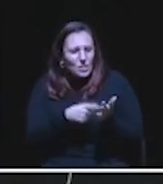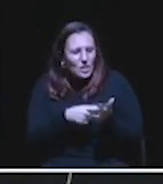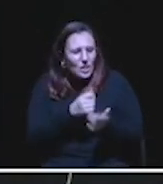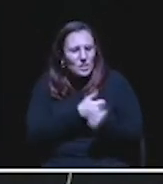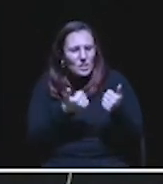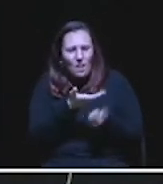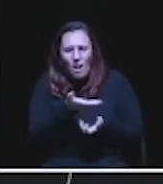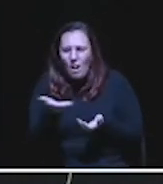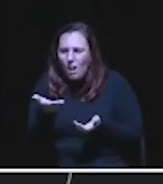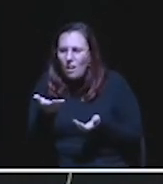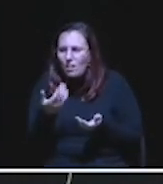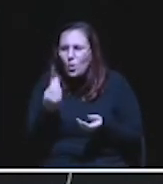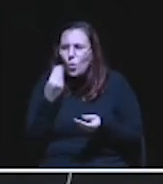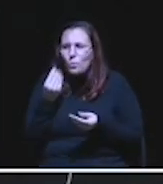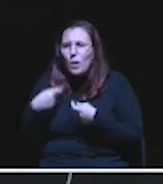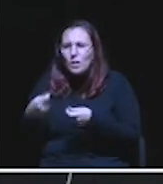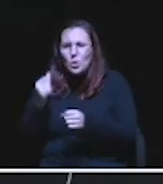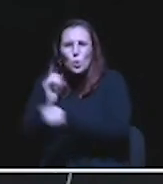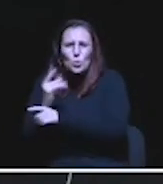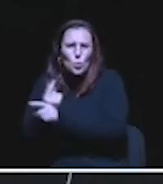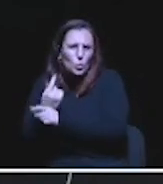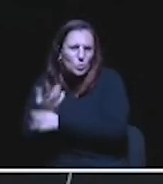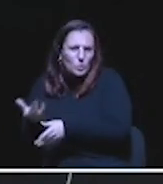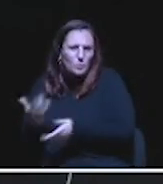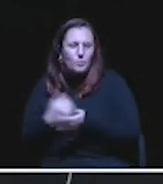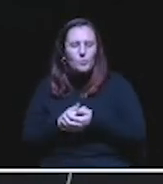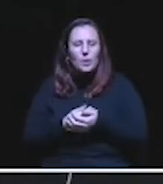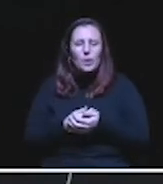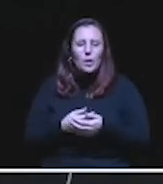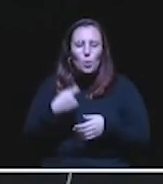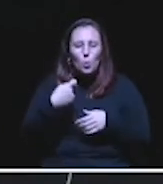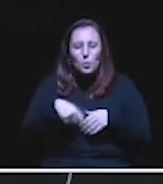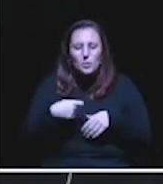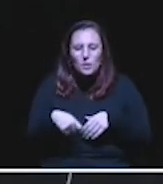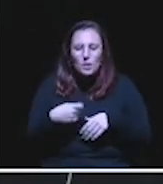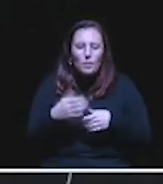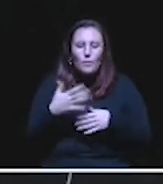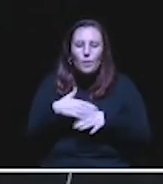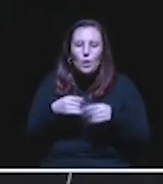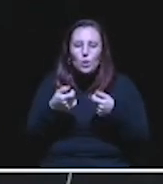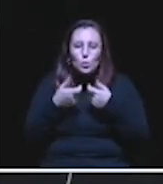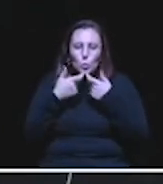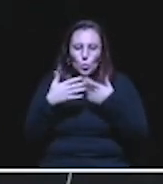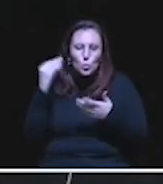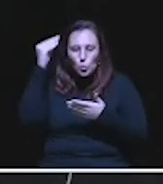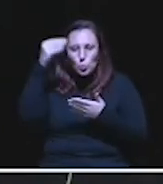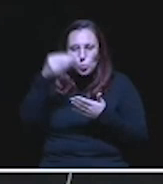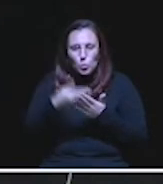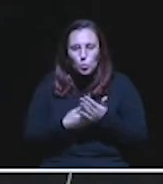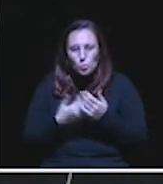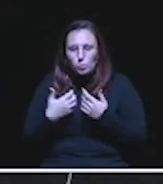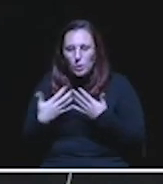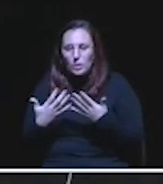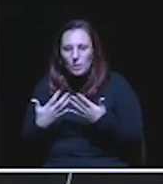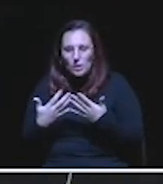da cidade e as pessoas que têm. O Presidente da Câmara Municipal não pode garantir que fará tudo o que for a vontade do Presidente da República e da Igreja. É